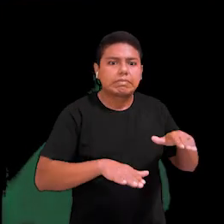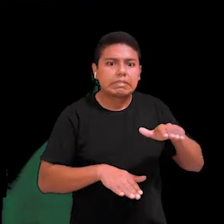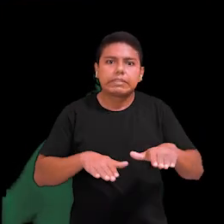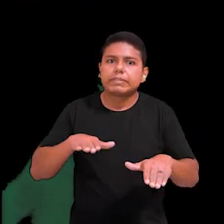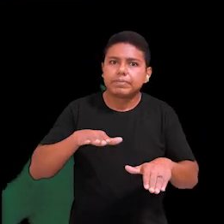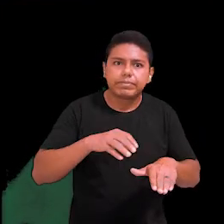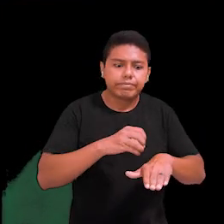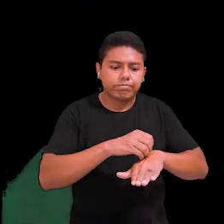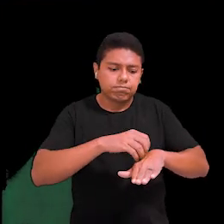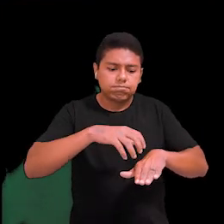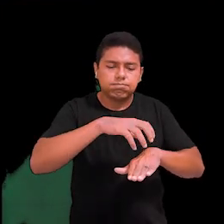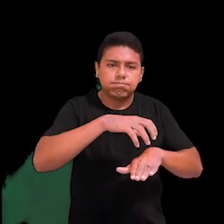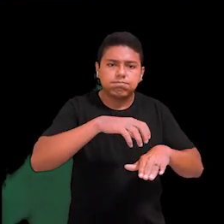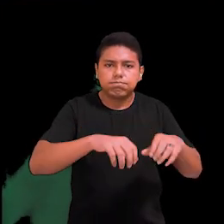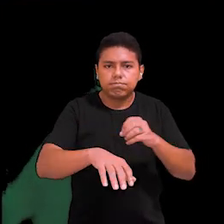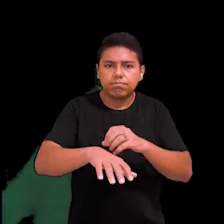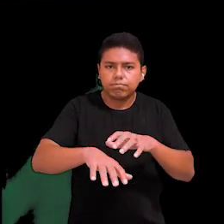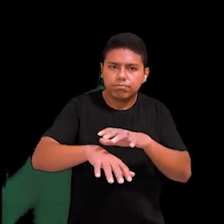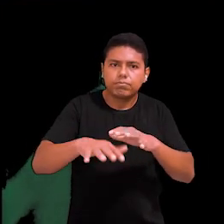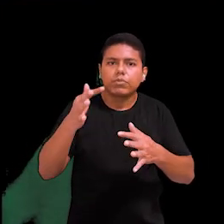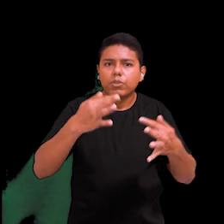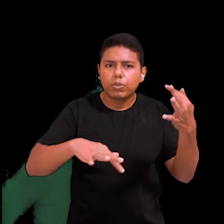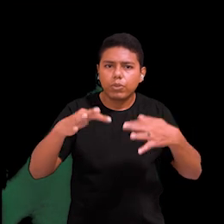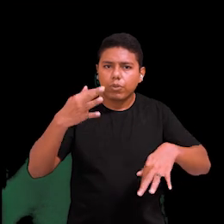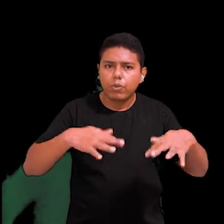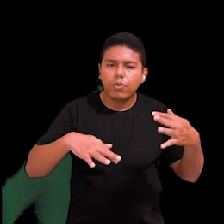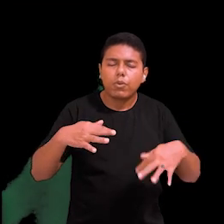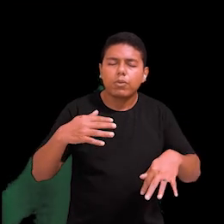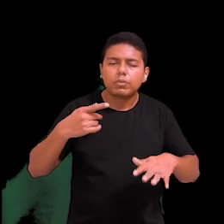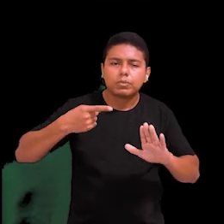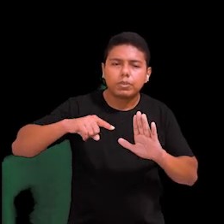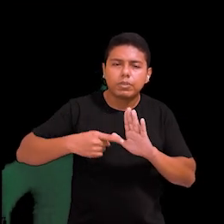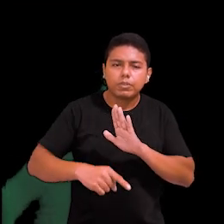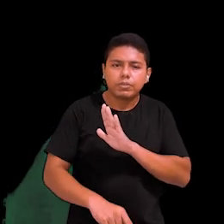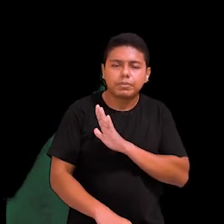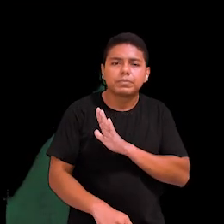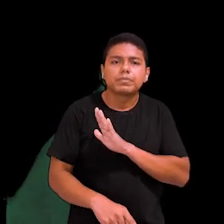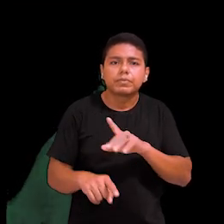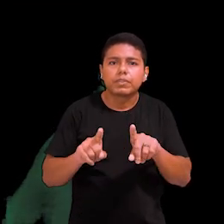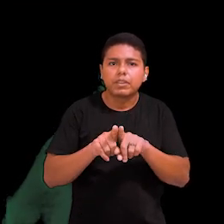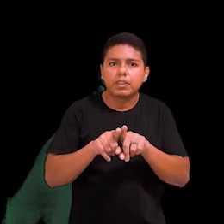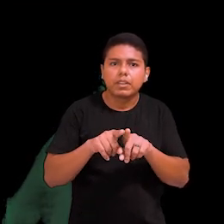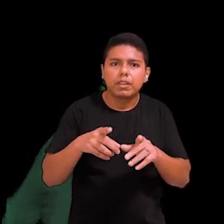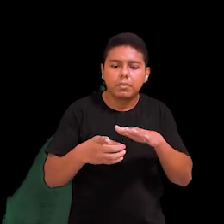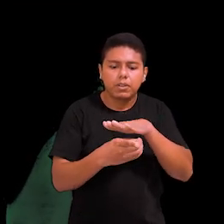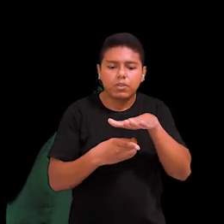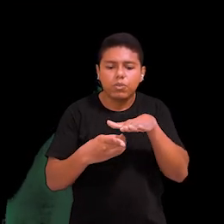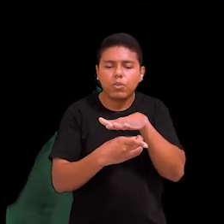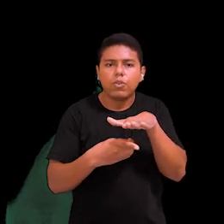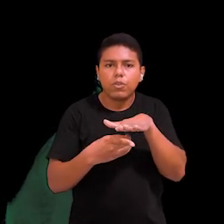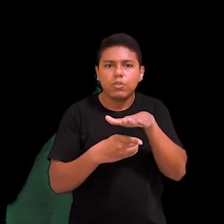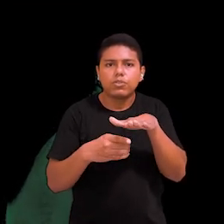até impossibilidade de deambular, um edema unilateral da perna, dor, a palpação profunda e